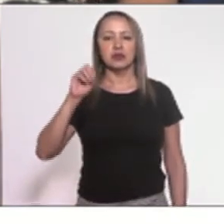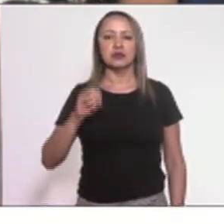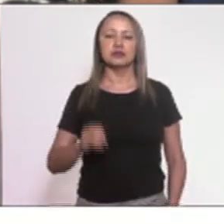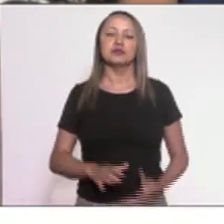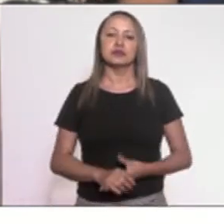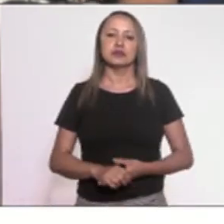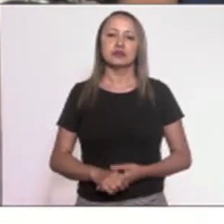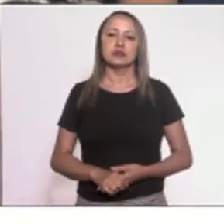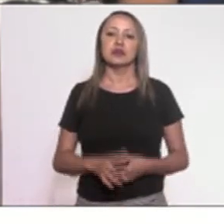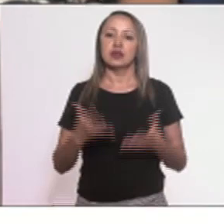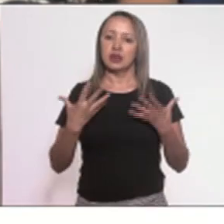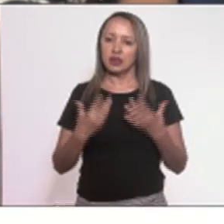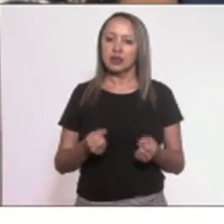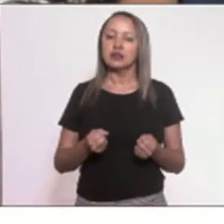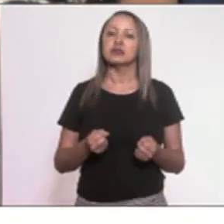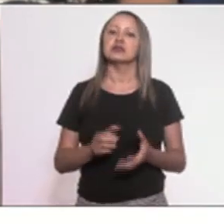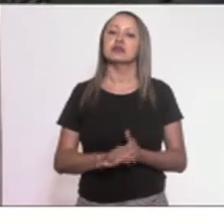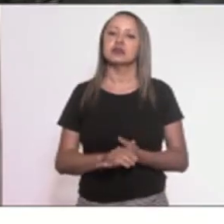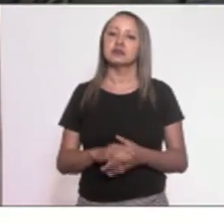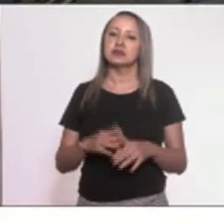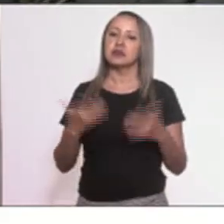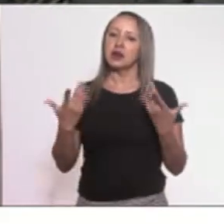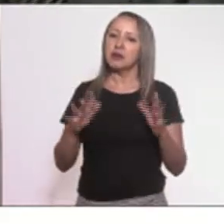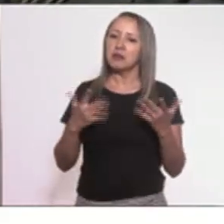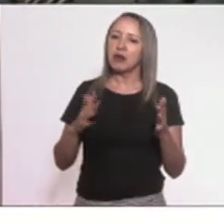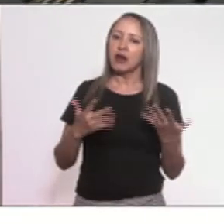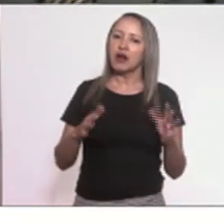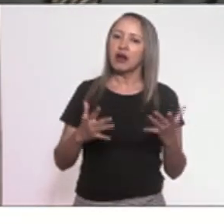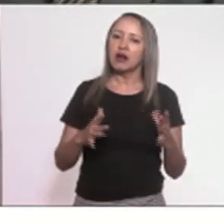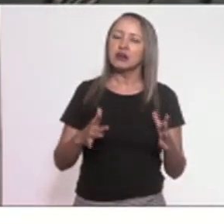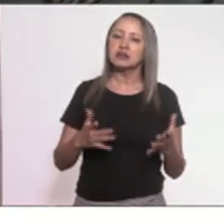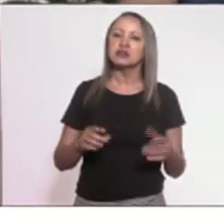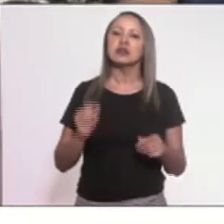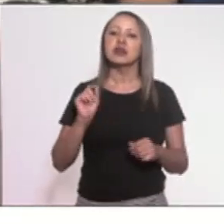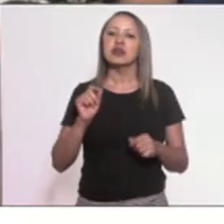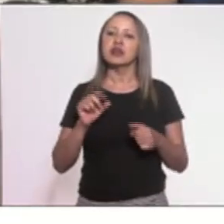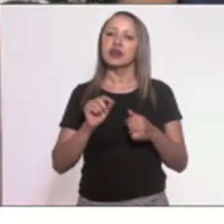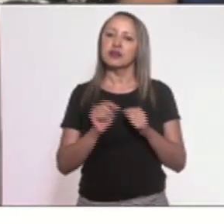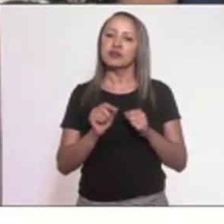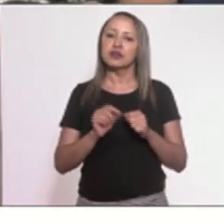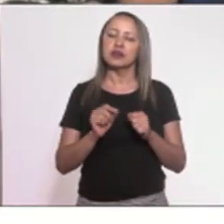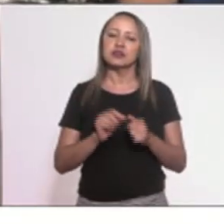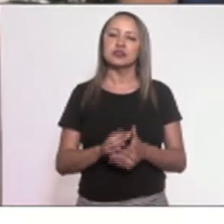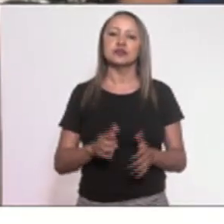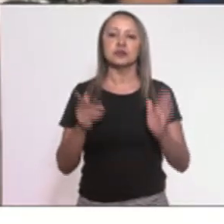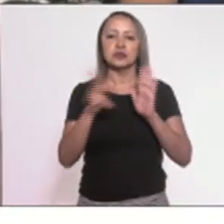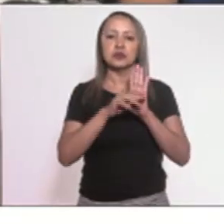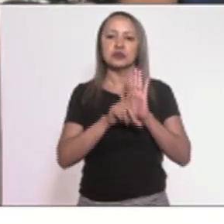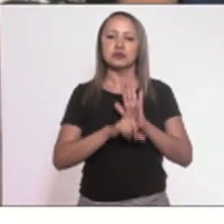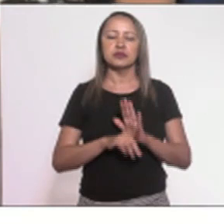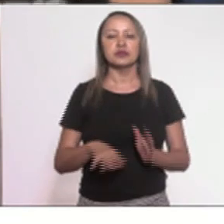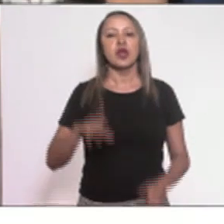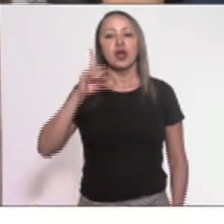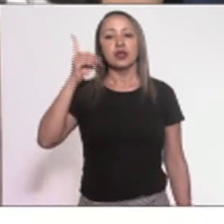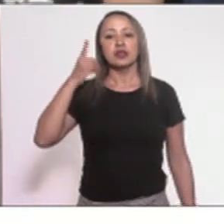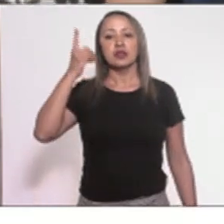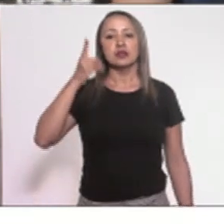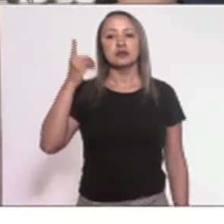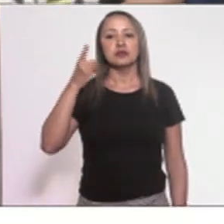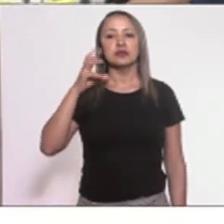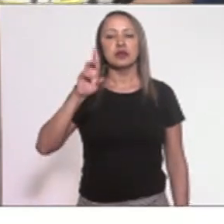senhor presidente, com os aplausos ao autor do projeto, o deputado Felipe Poubel. Pela Comissão de Defesa Civil, deputado Rosenberg